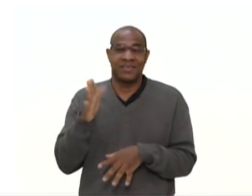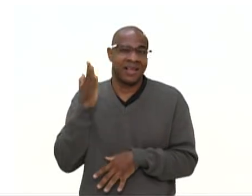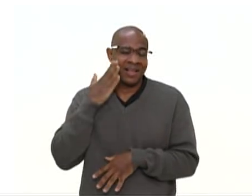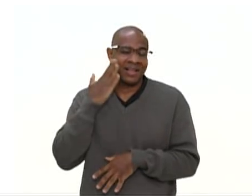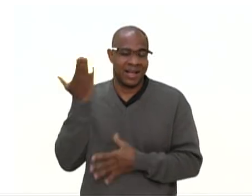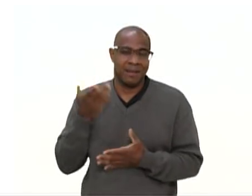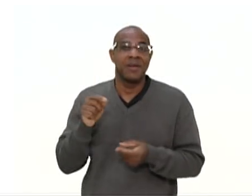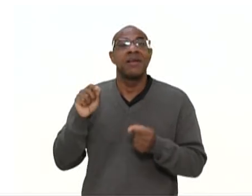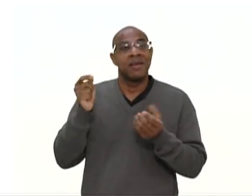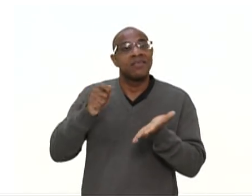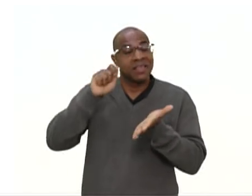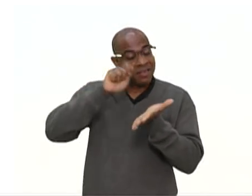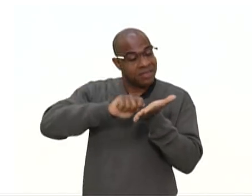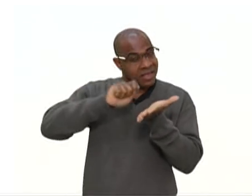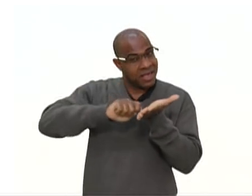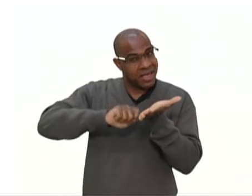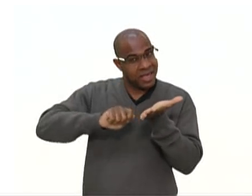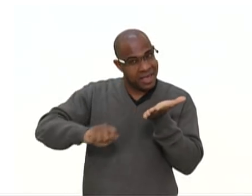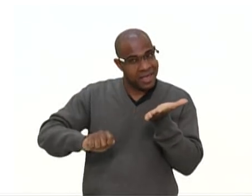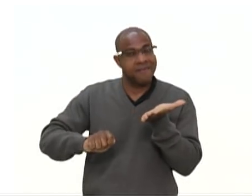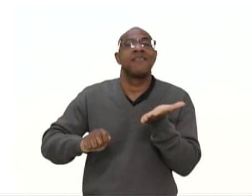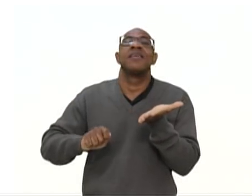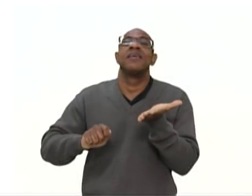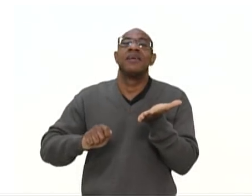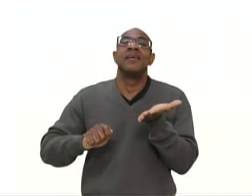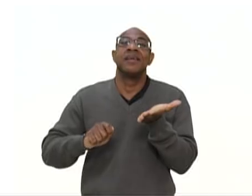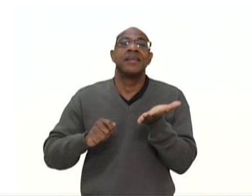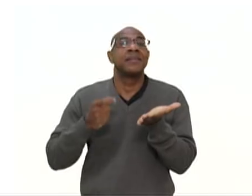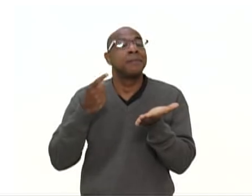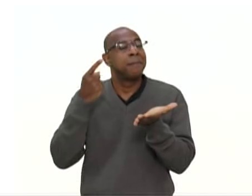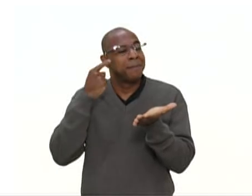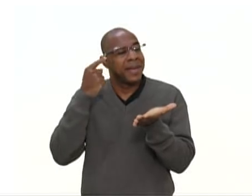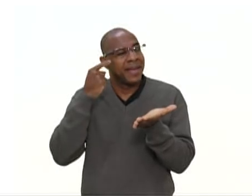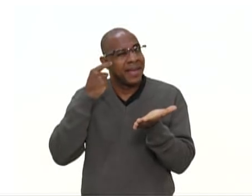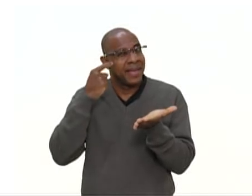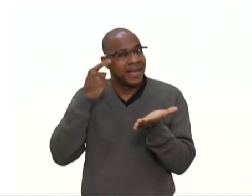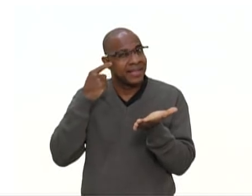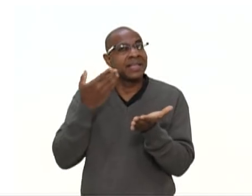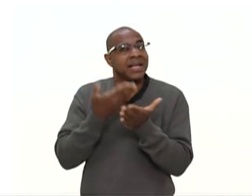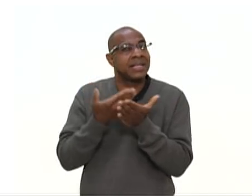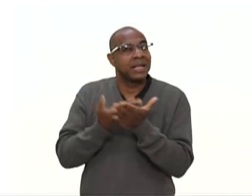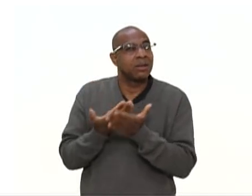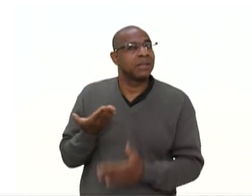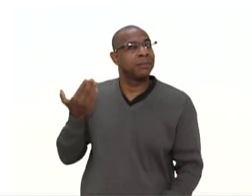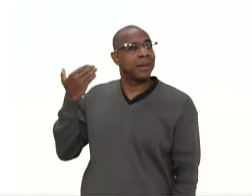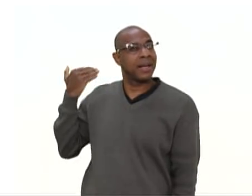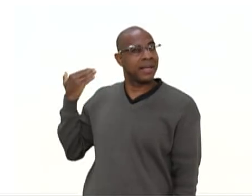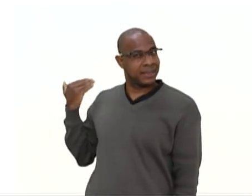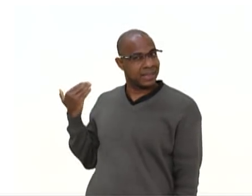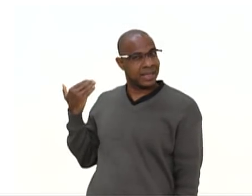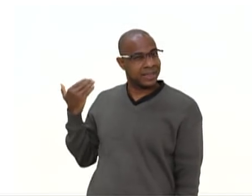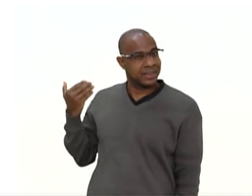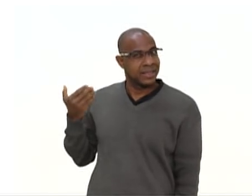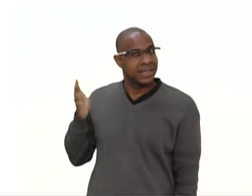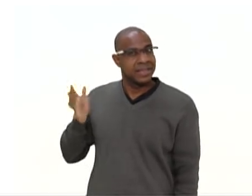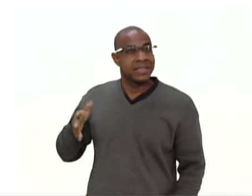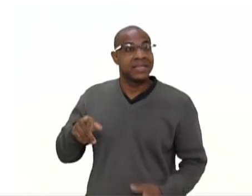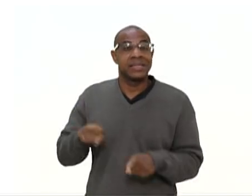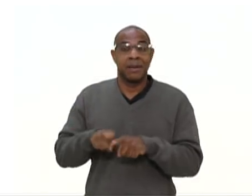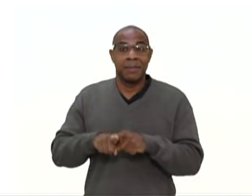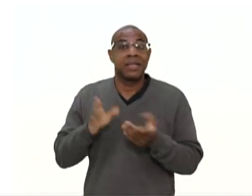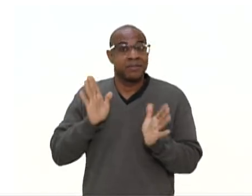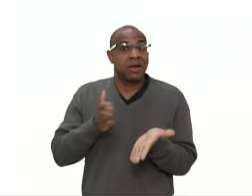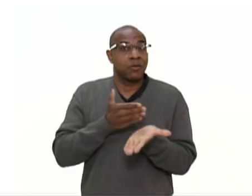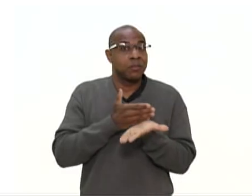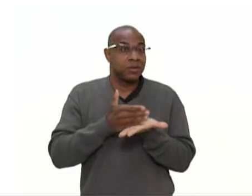vamos escrever, pega o seu caderno, pense sobre as aulas anteriores e sobre a aula que eu falei no início